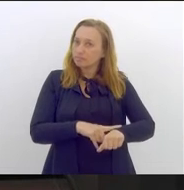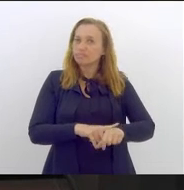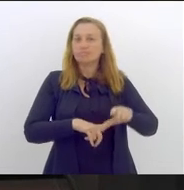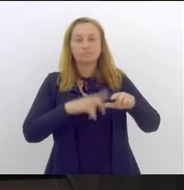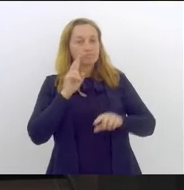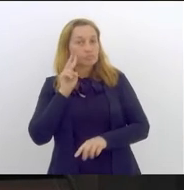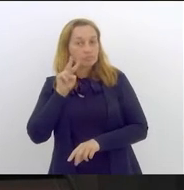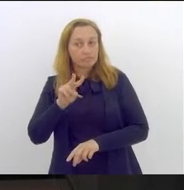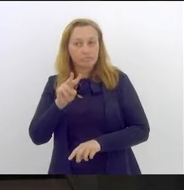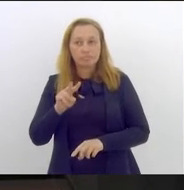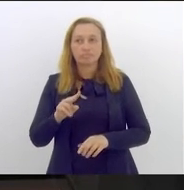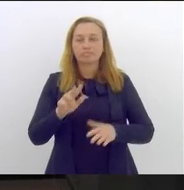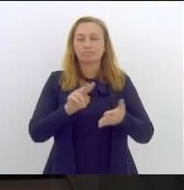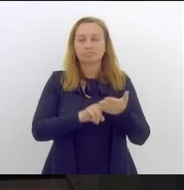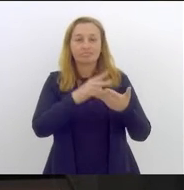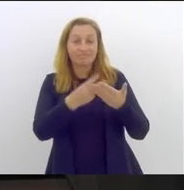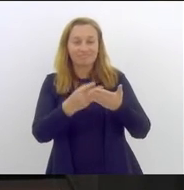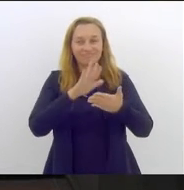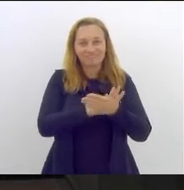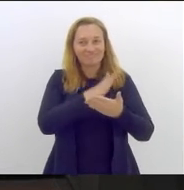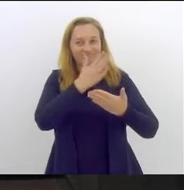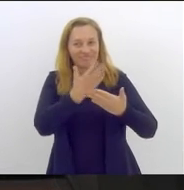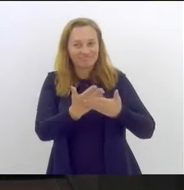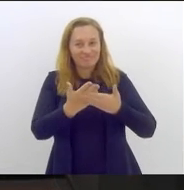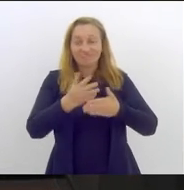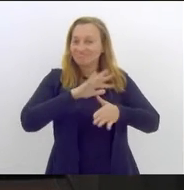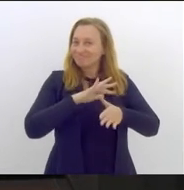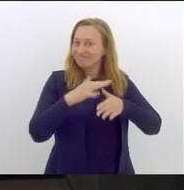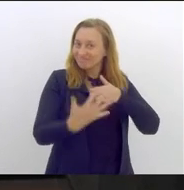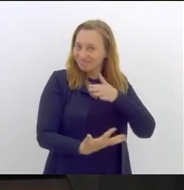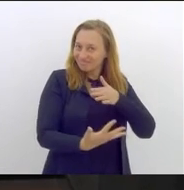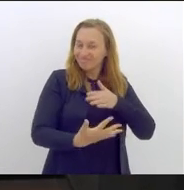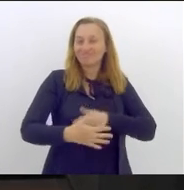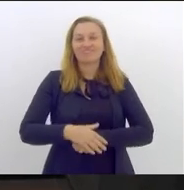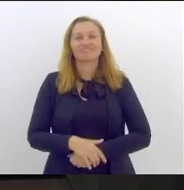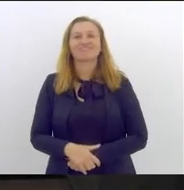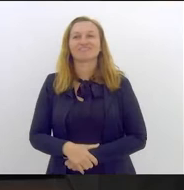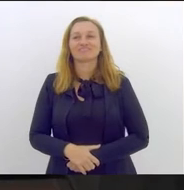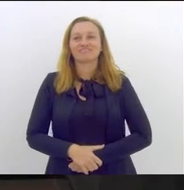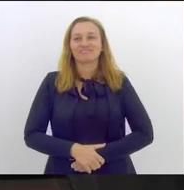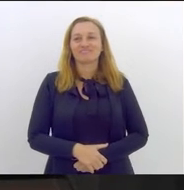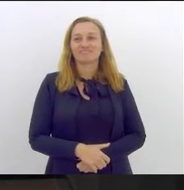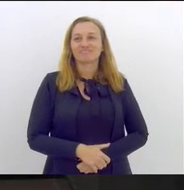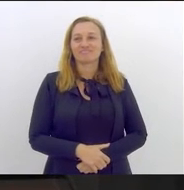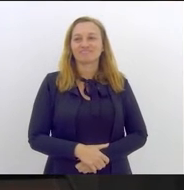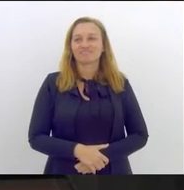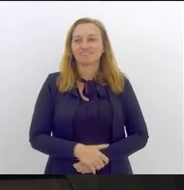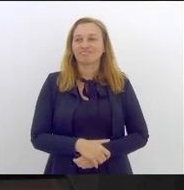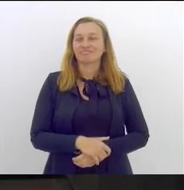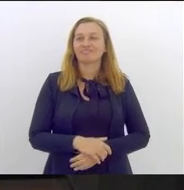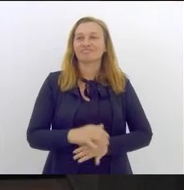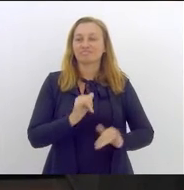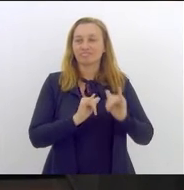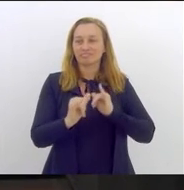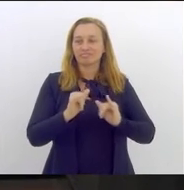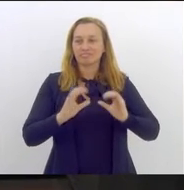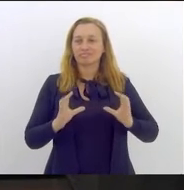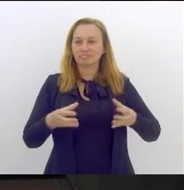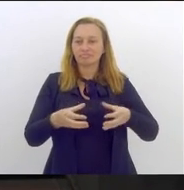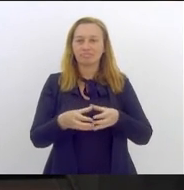assistem senhora intérprete da linguagem de libras que leva a nossa voz